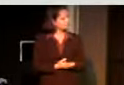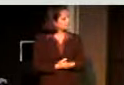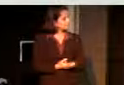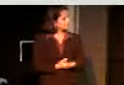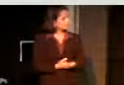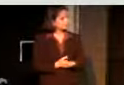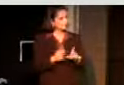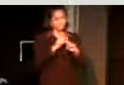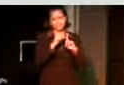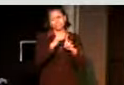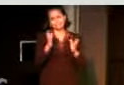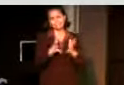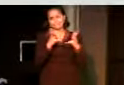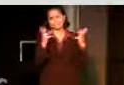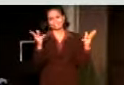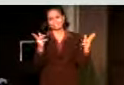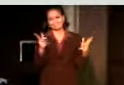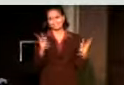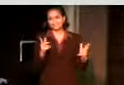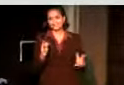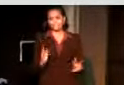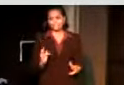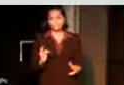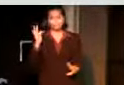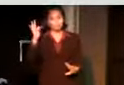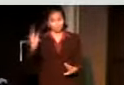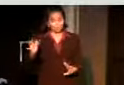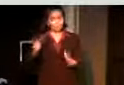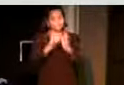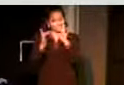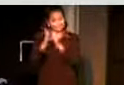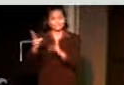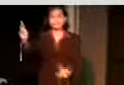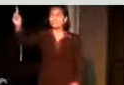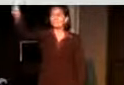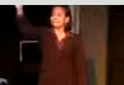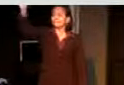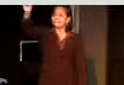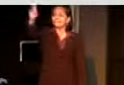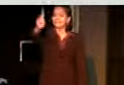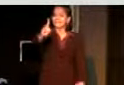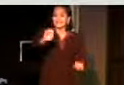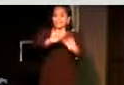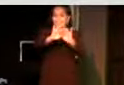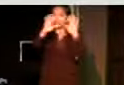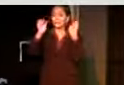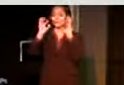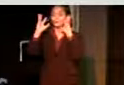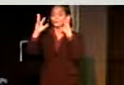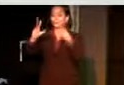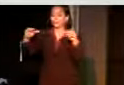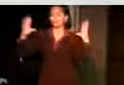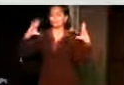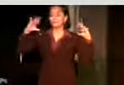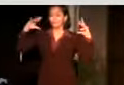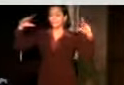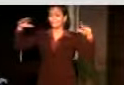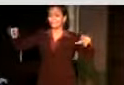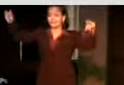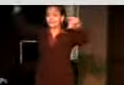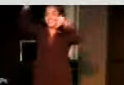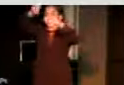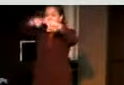maravilhosa quando pois o Filho do homem vier na sua glória e todos os anjos com ele então se sentará no